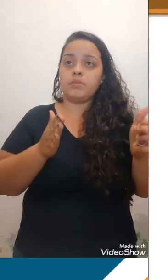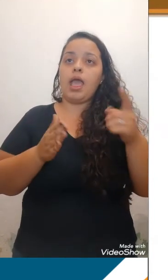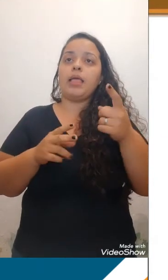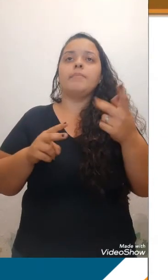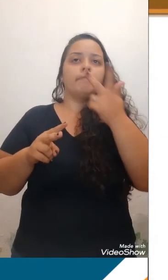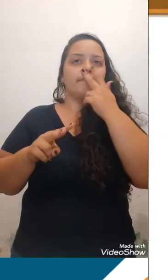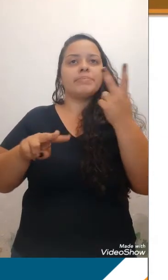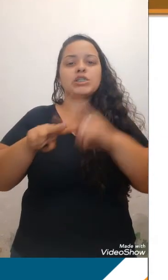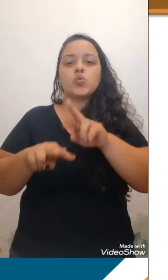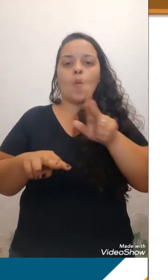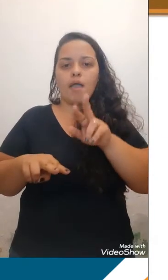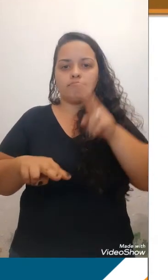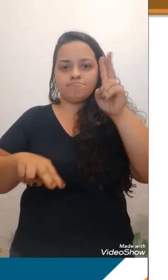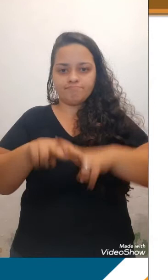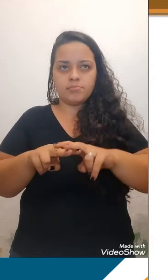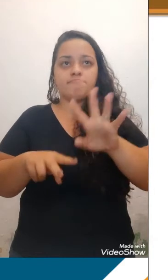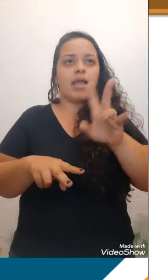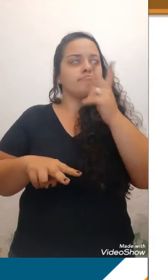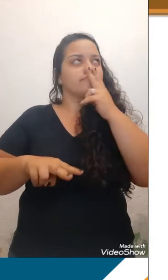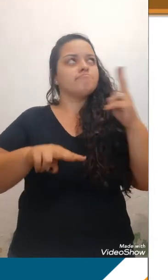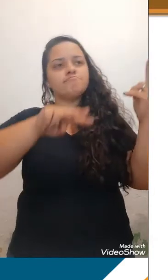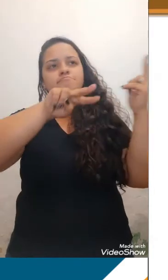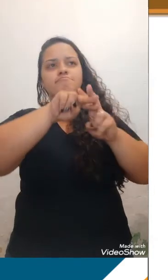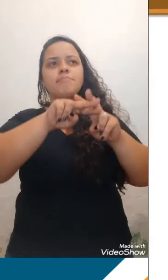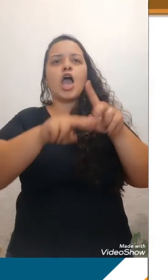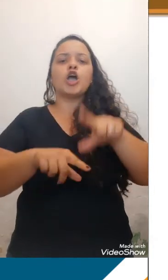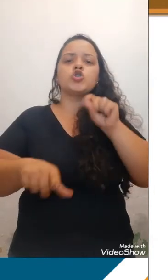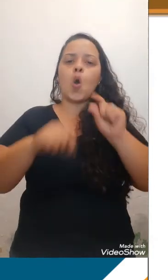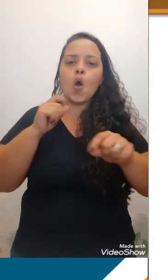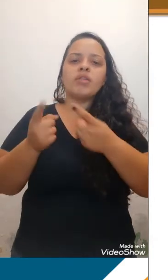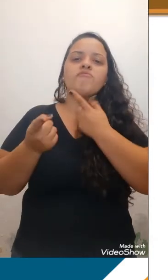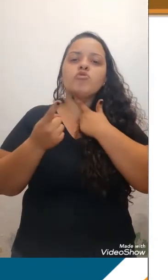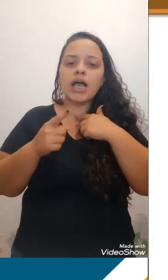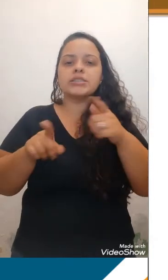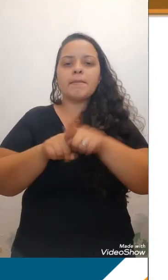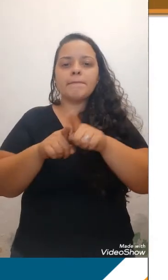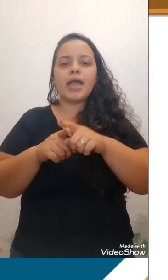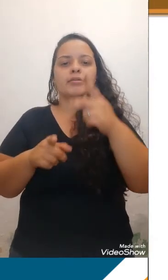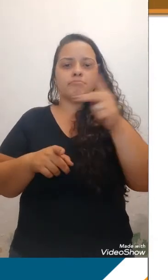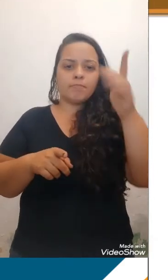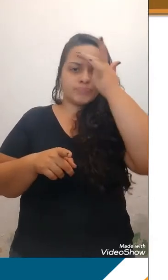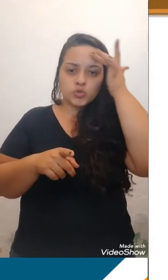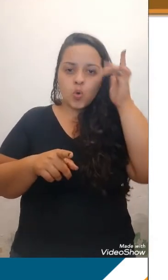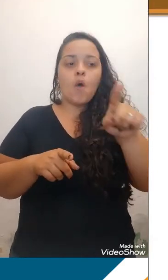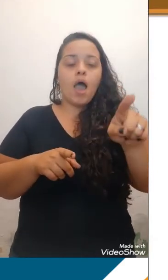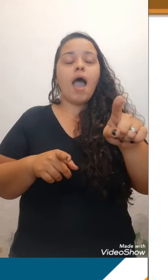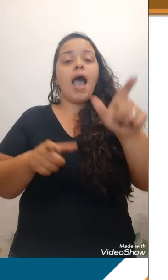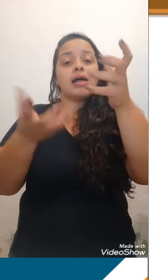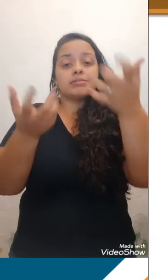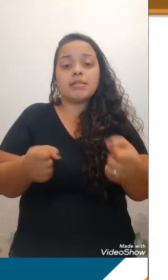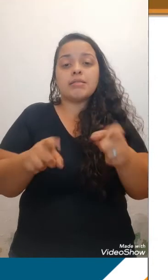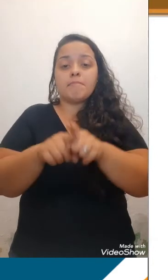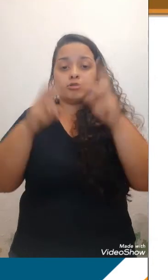caso. Essa prisão não é uma prisão física, mas uma prisão que determina as escolhas e vontades das pessoas para serem